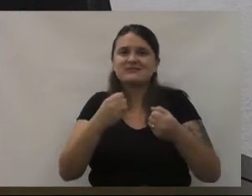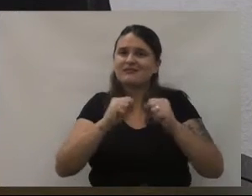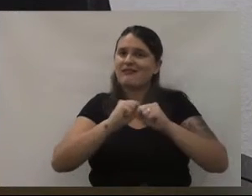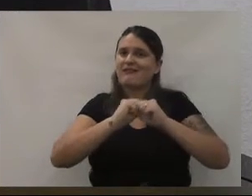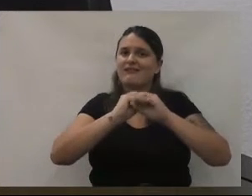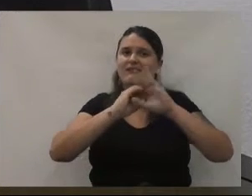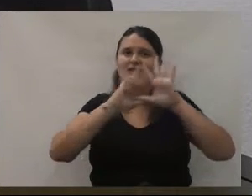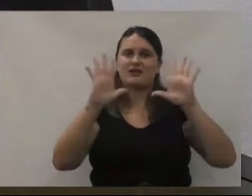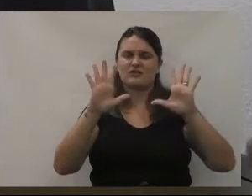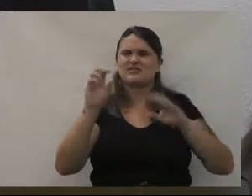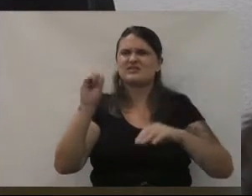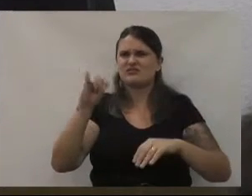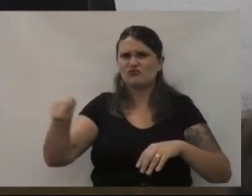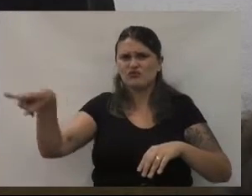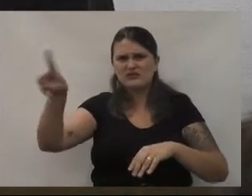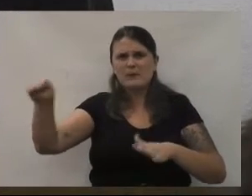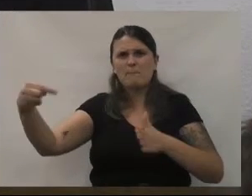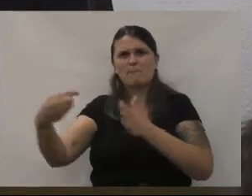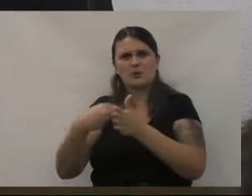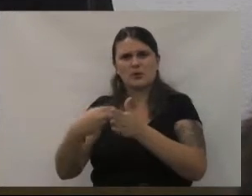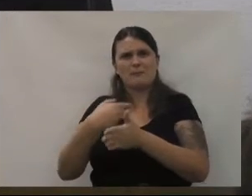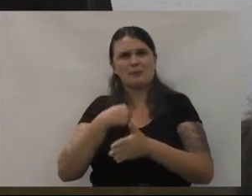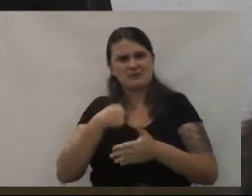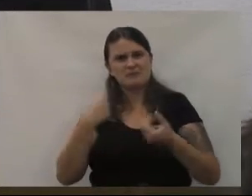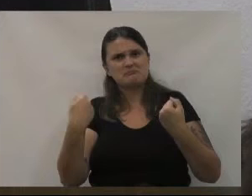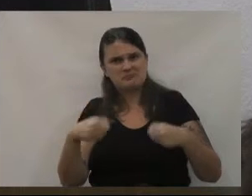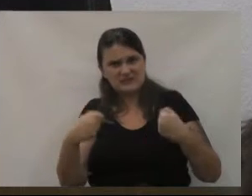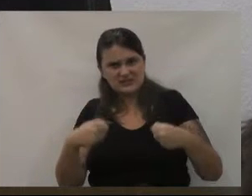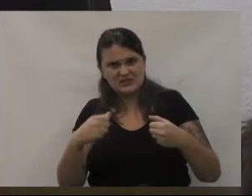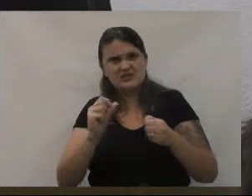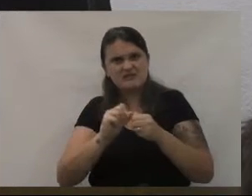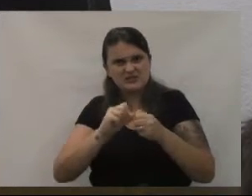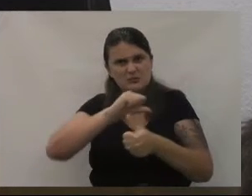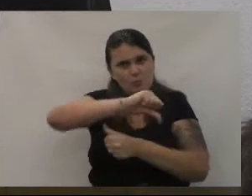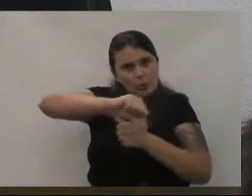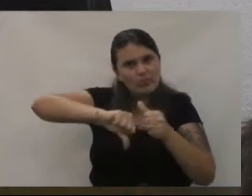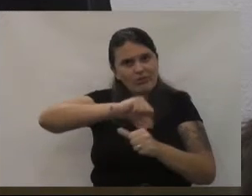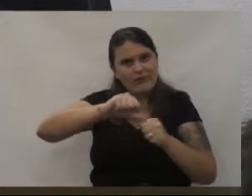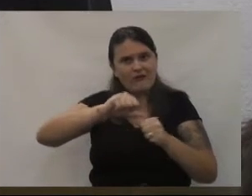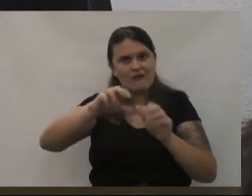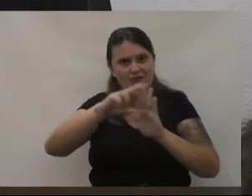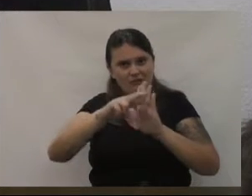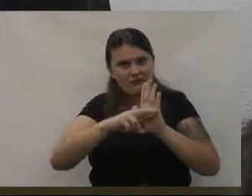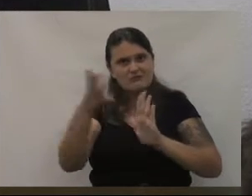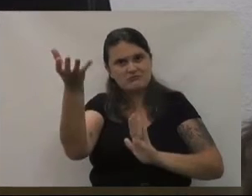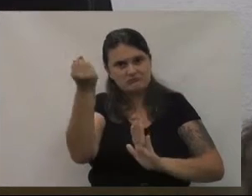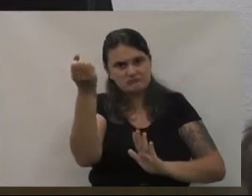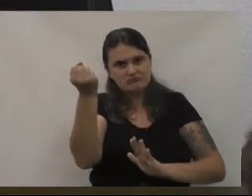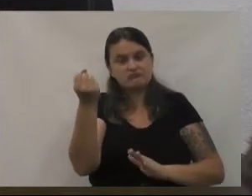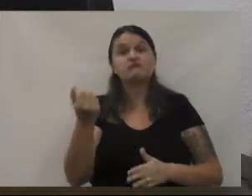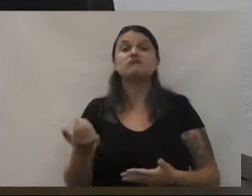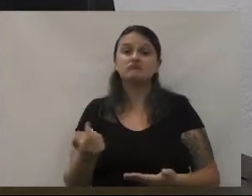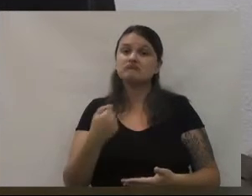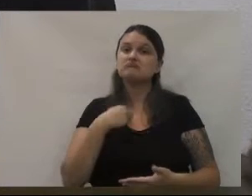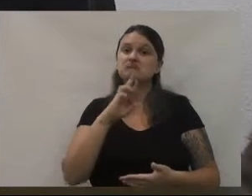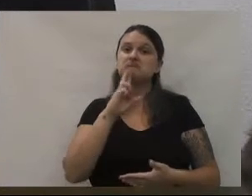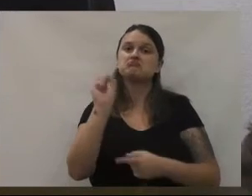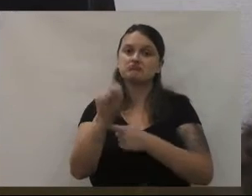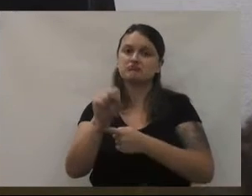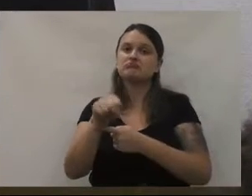transparência. Se vocês me perguntarem, há necessidade de uma reforma da Previdência? Sem sombra de dúvida que